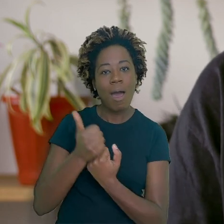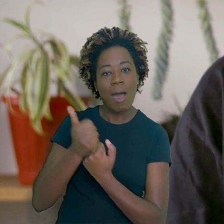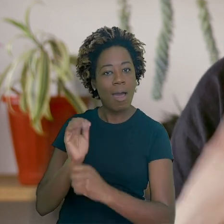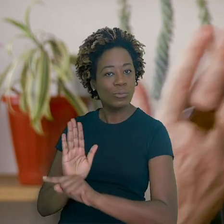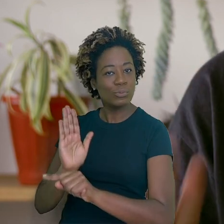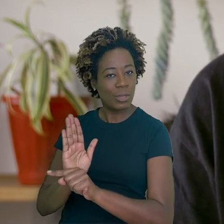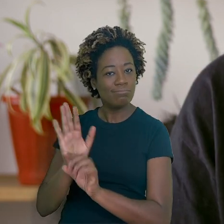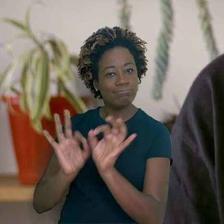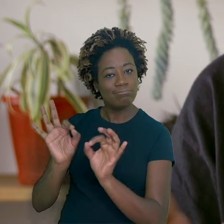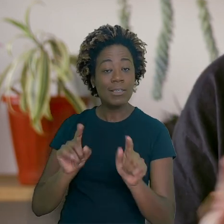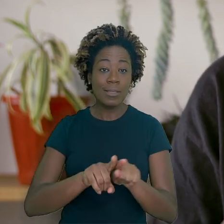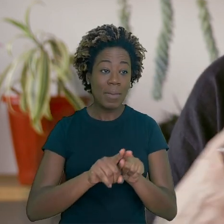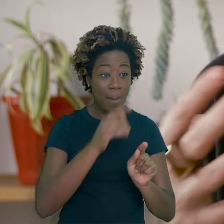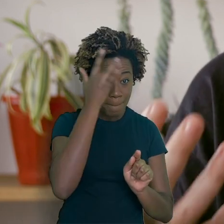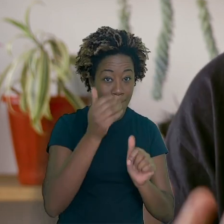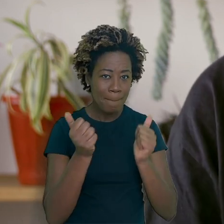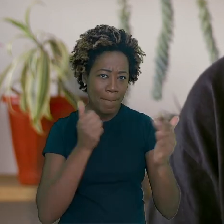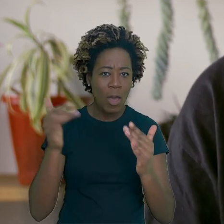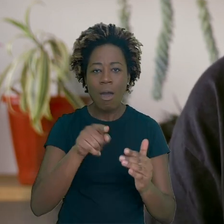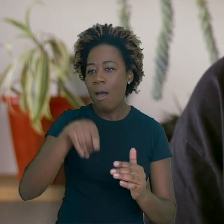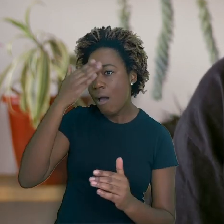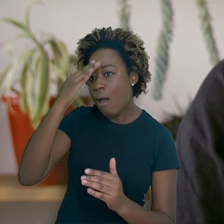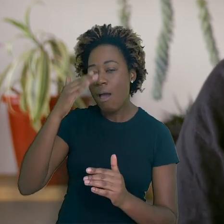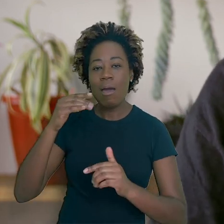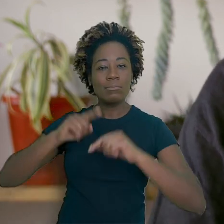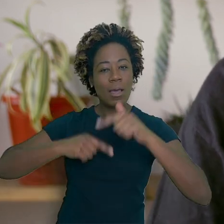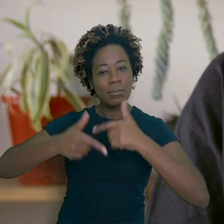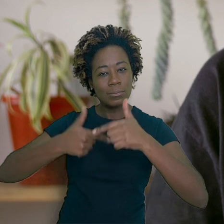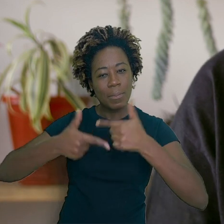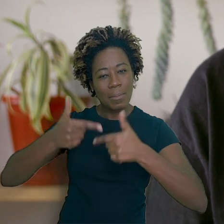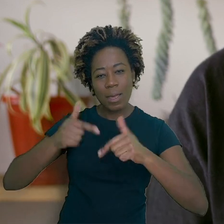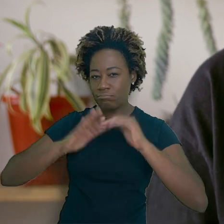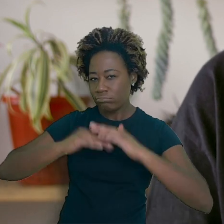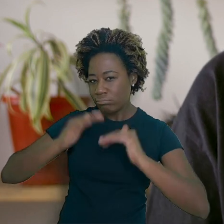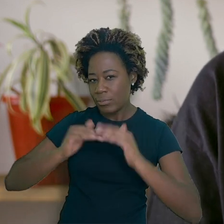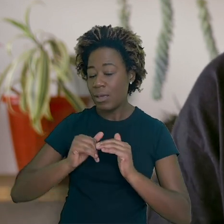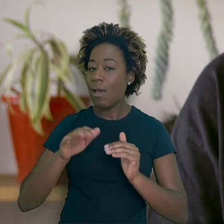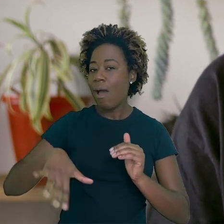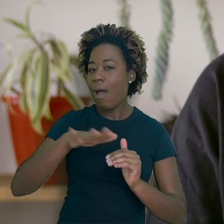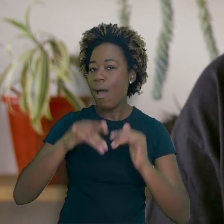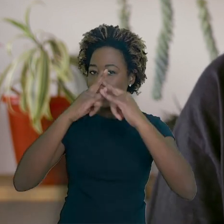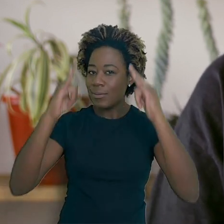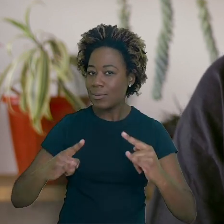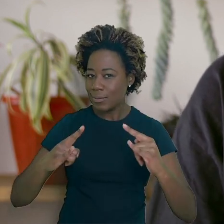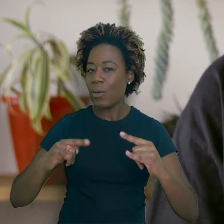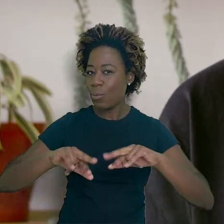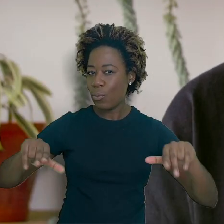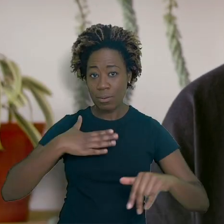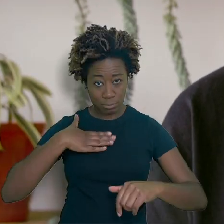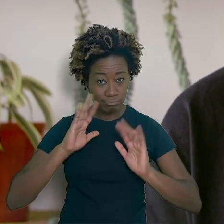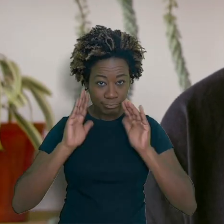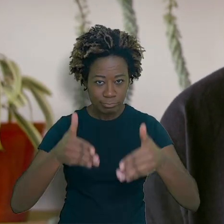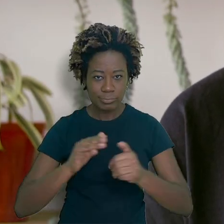de produção e produtores de campo que consigam entender das tarefas que estão executando, sobretudo na área de circo, que é a minha maior parte de atuação.